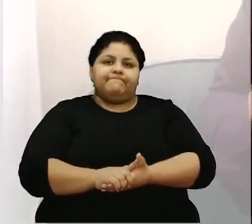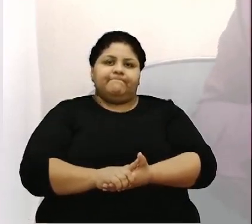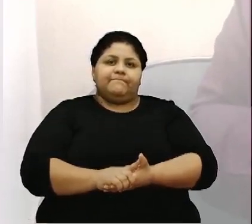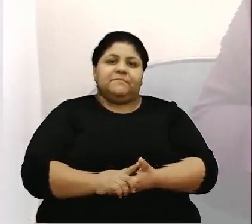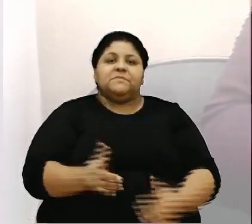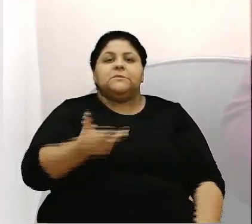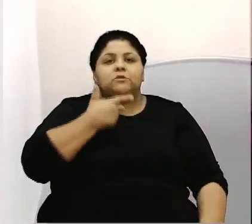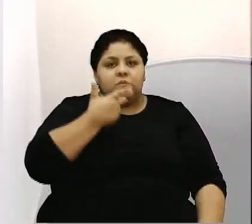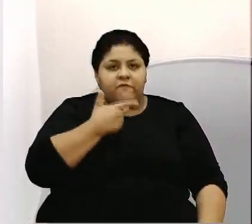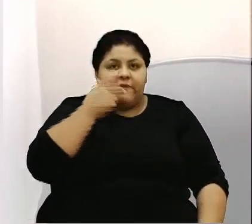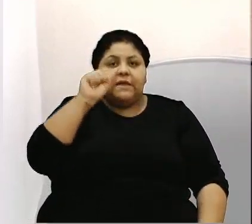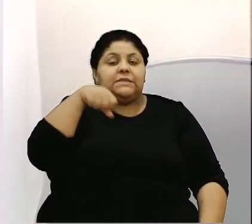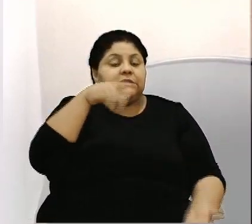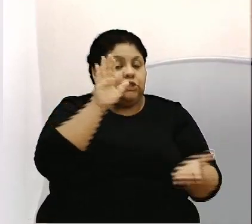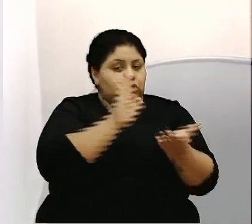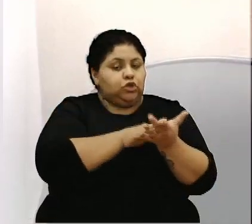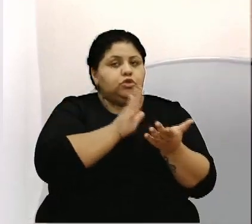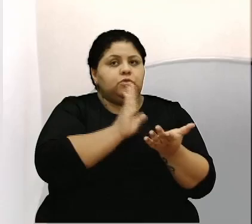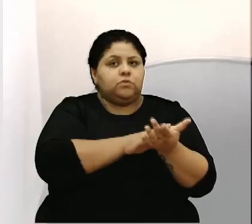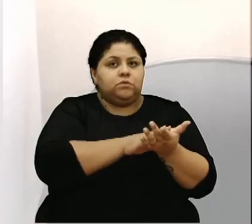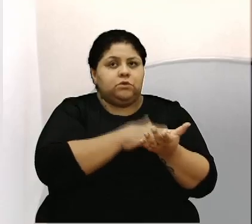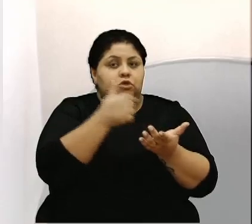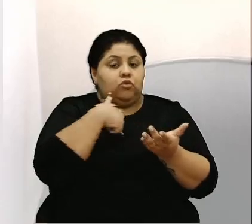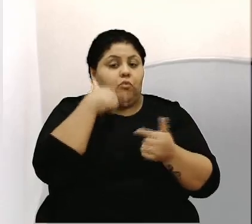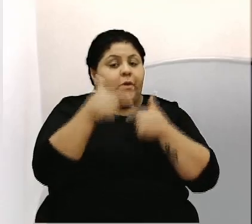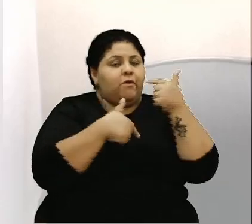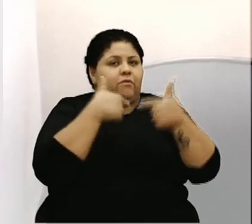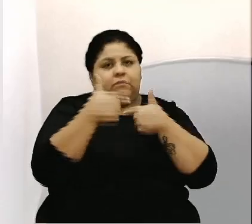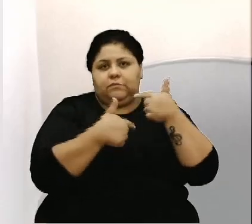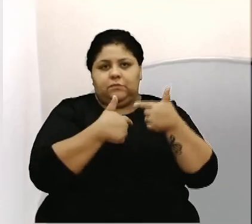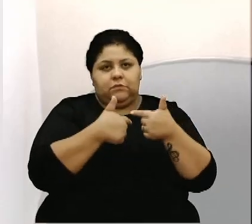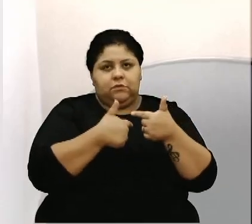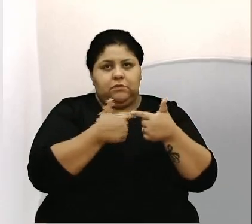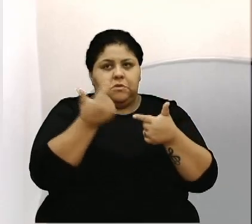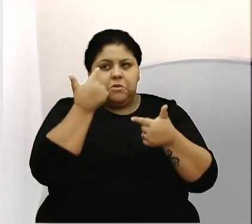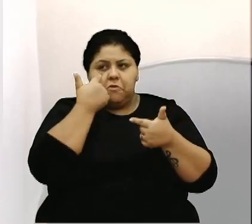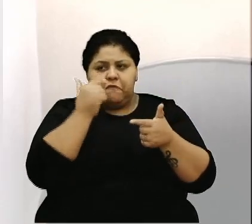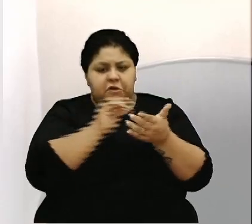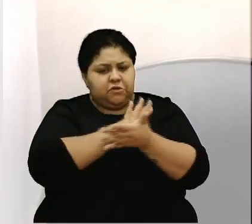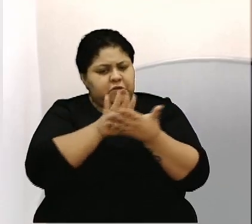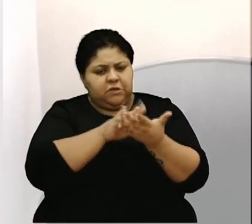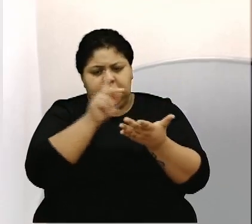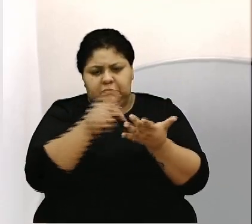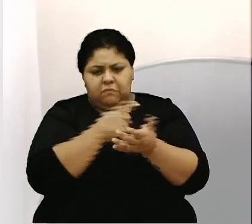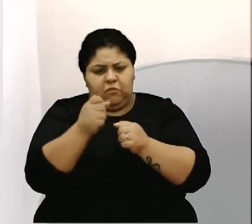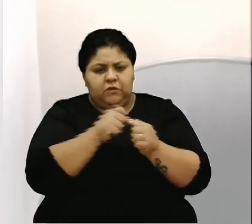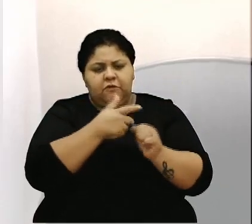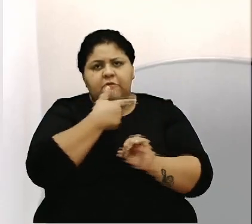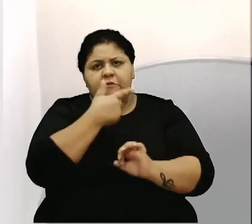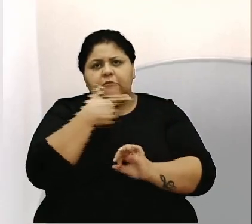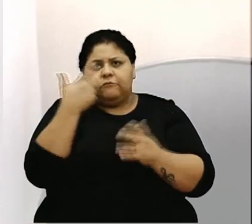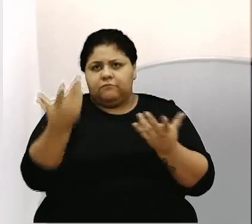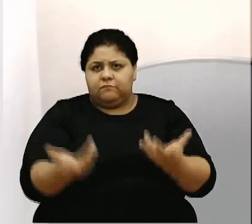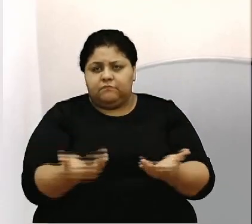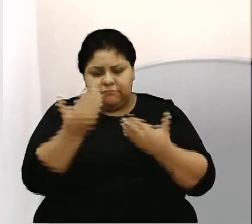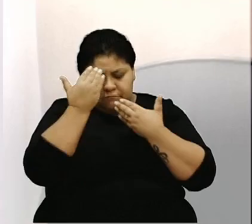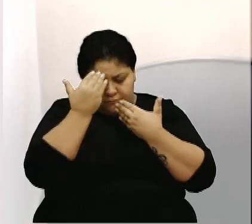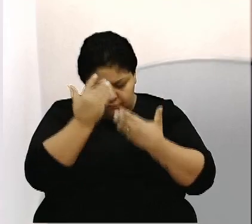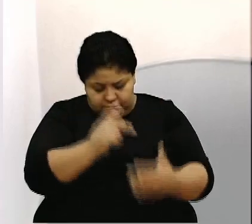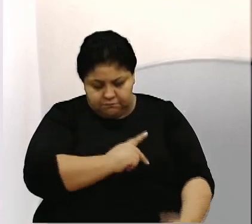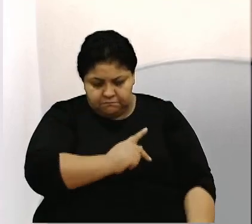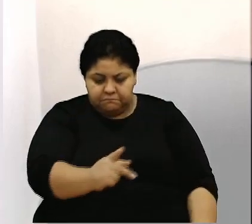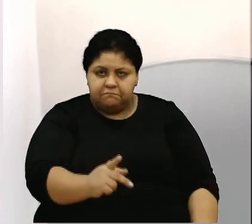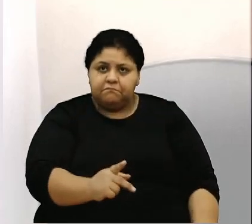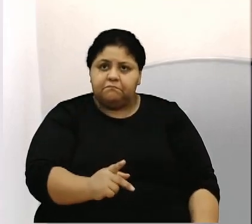fala, sim, de cobrança, sim, do meu trabalho, e não vejo nada de errado a gente poder falar isso. Então, muito obrigado, senhora